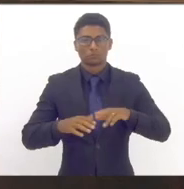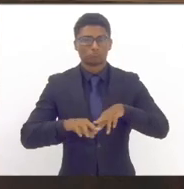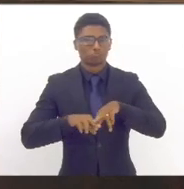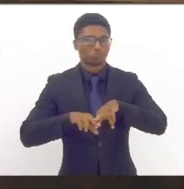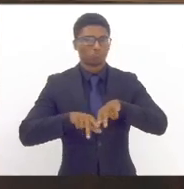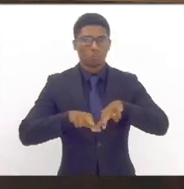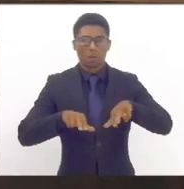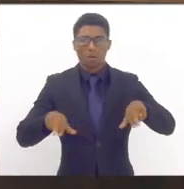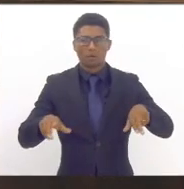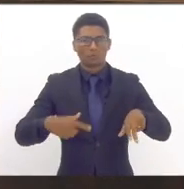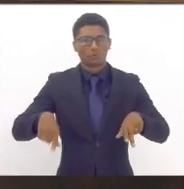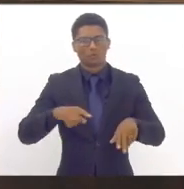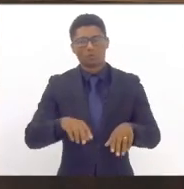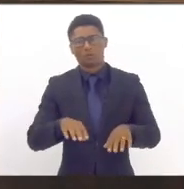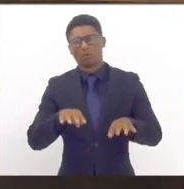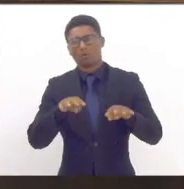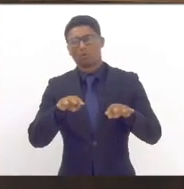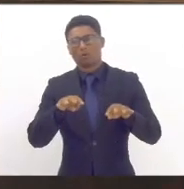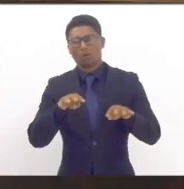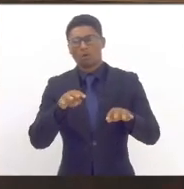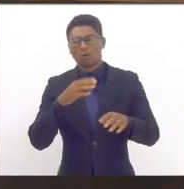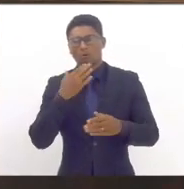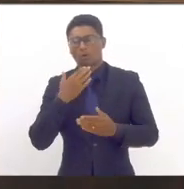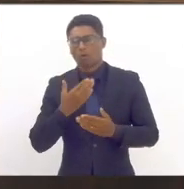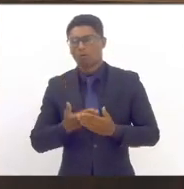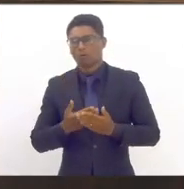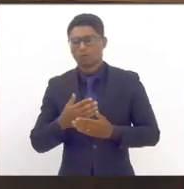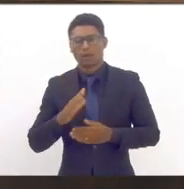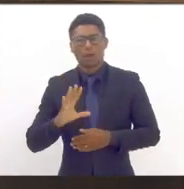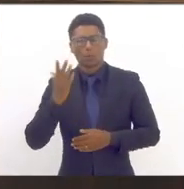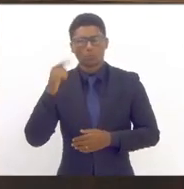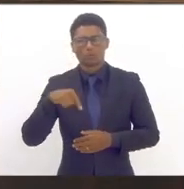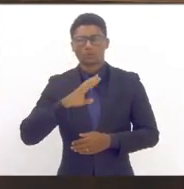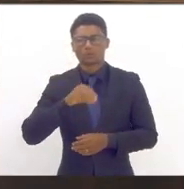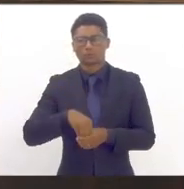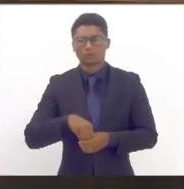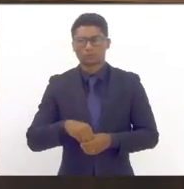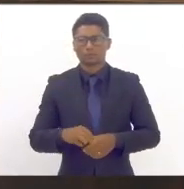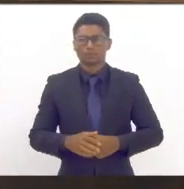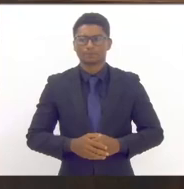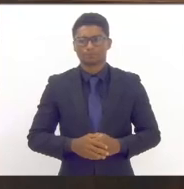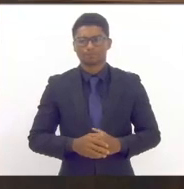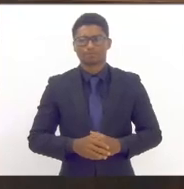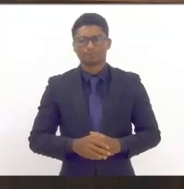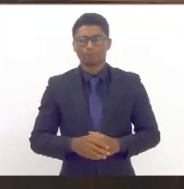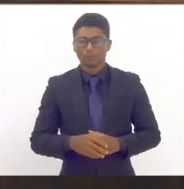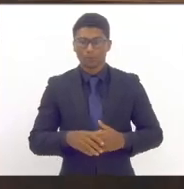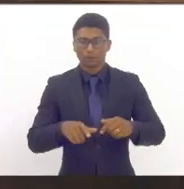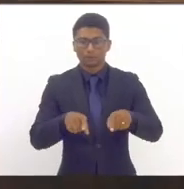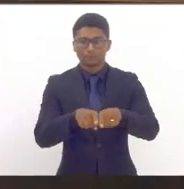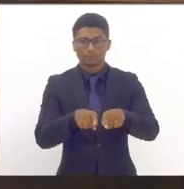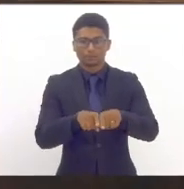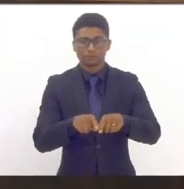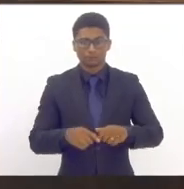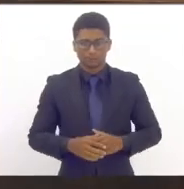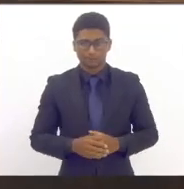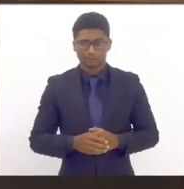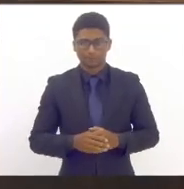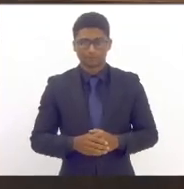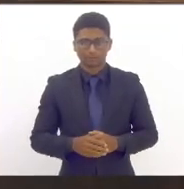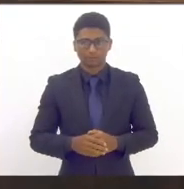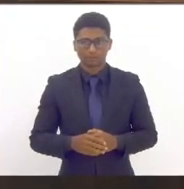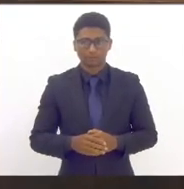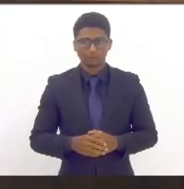Eric observaram aqui. E observaram, e claro, sem tirar de forma alguma